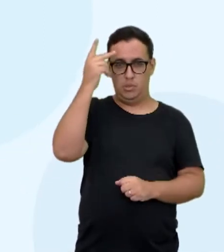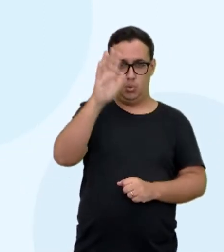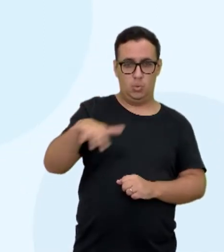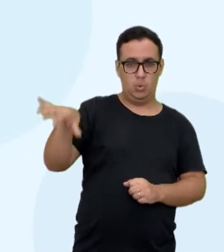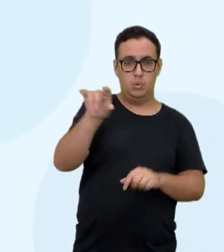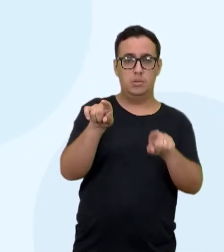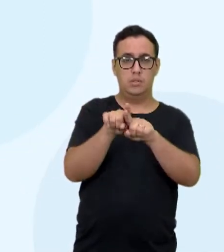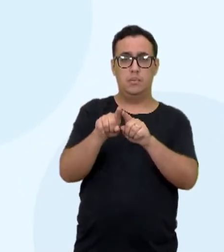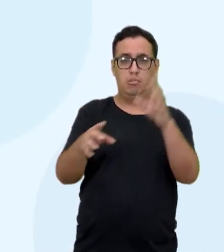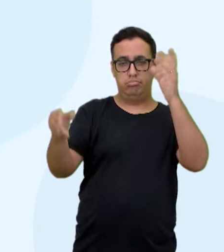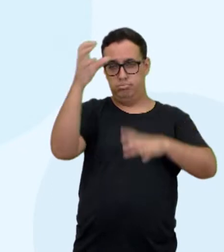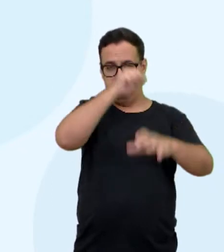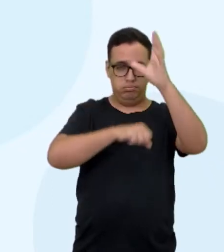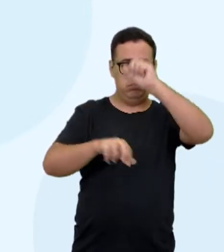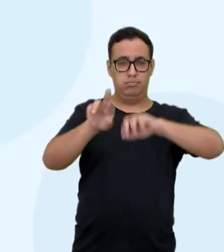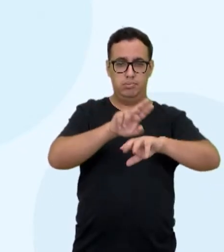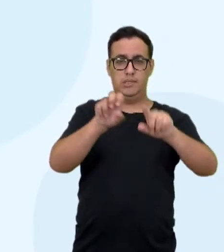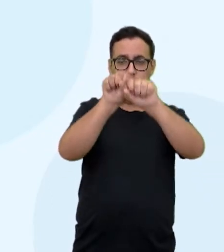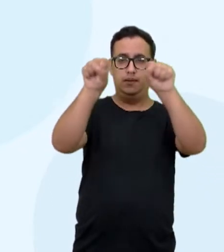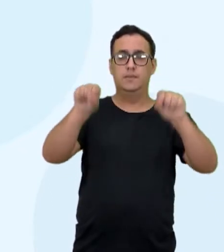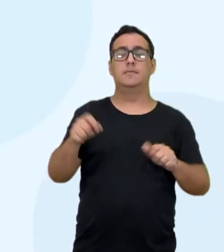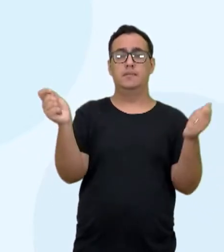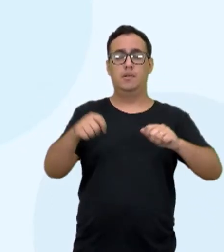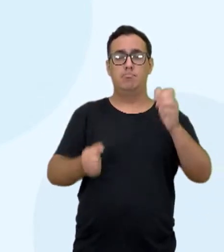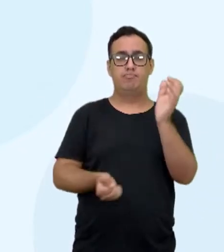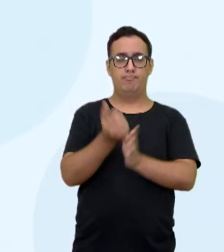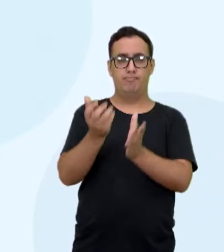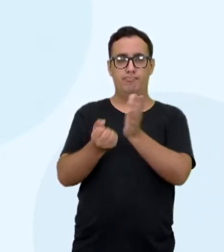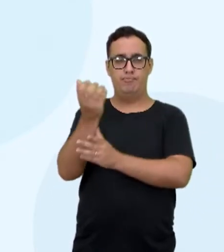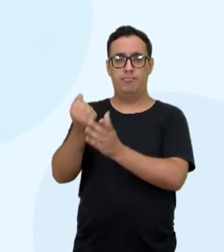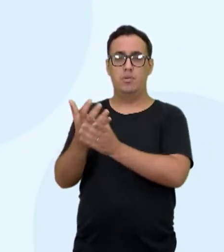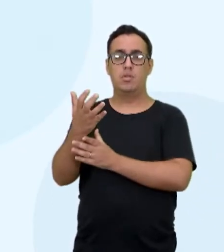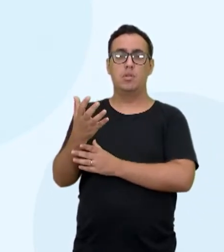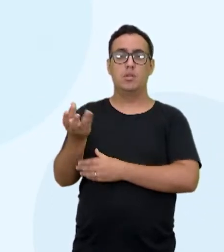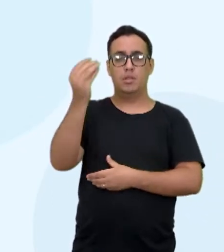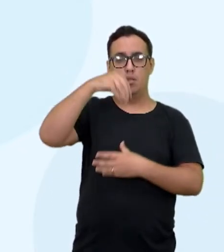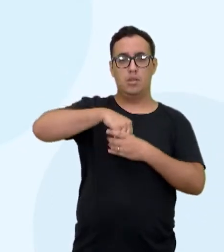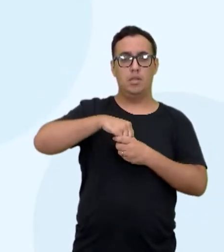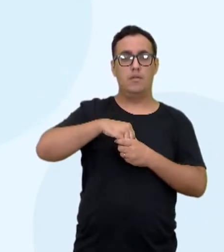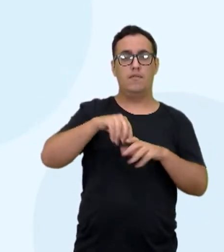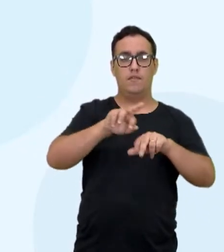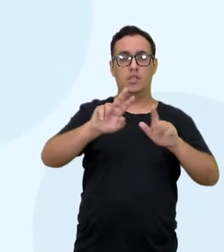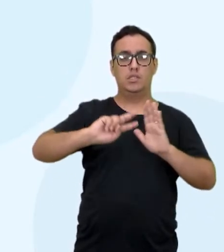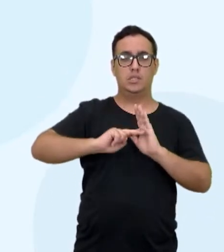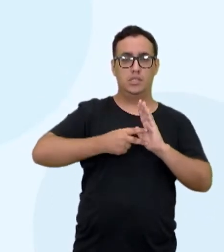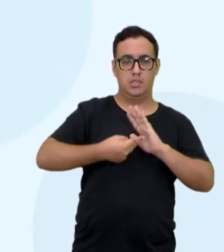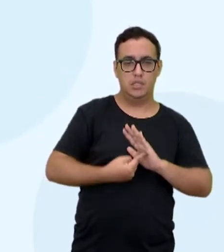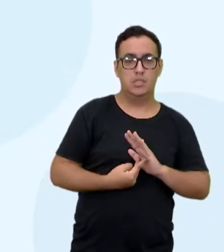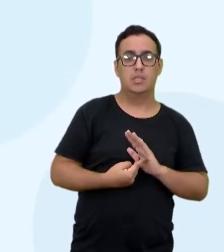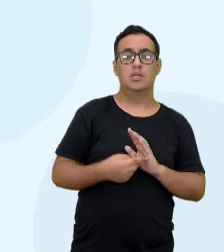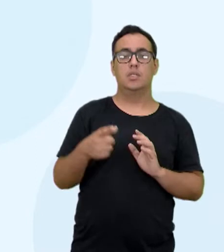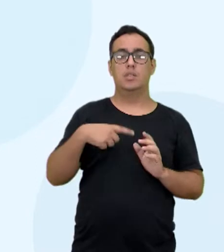conhecimento sistematizado para possibilitar a construção do saber significativo na